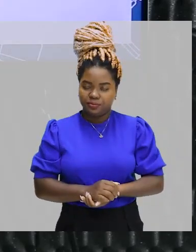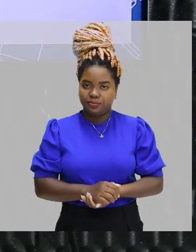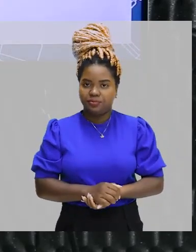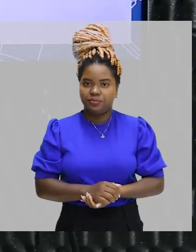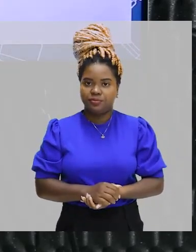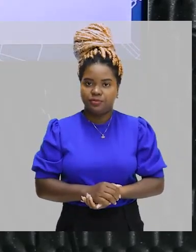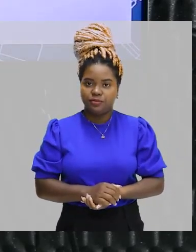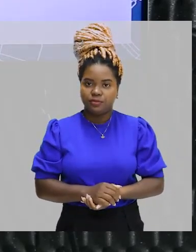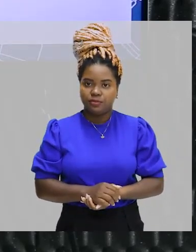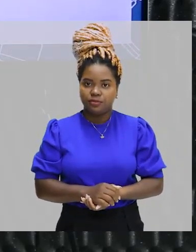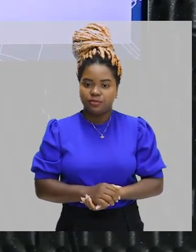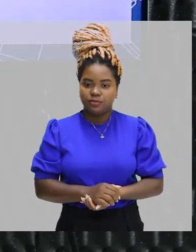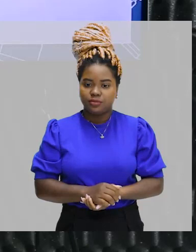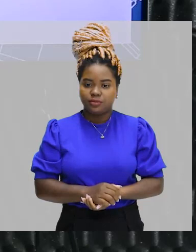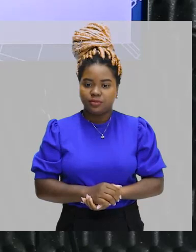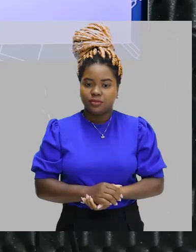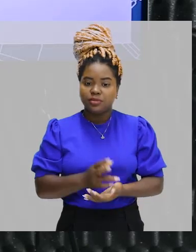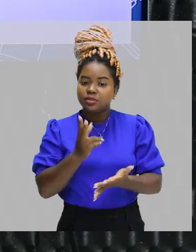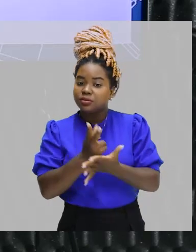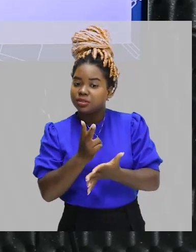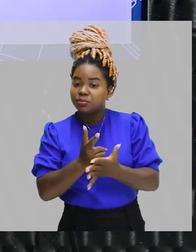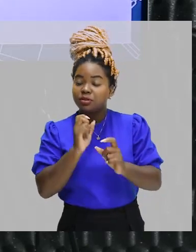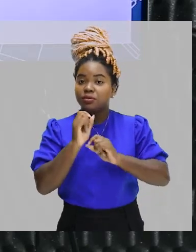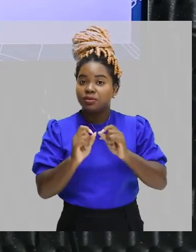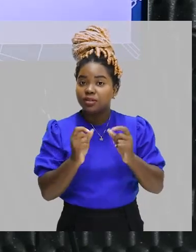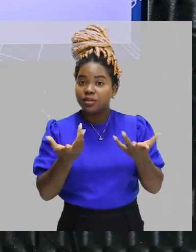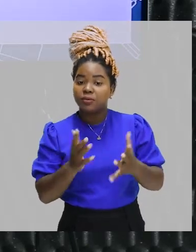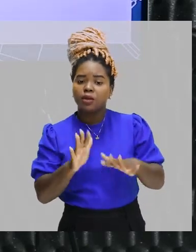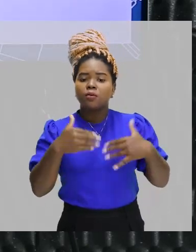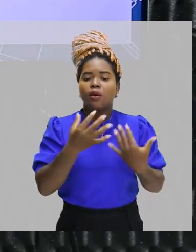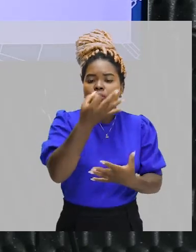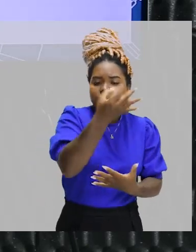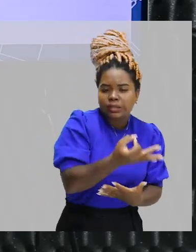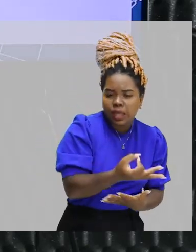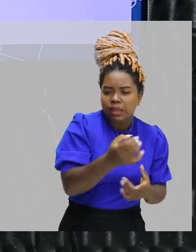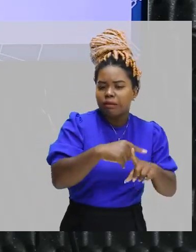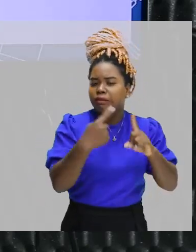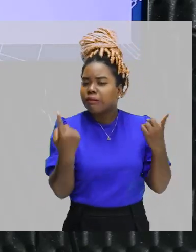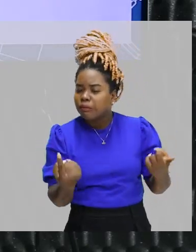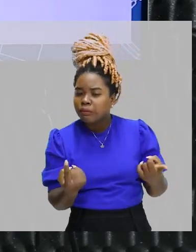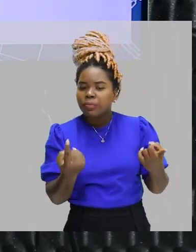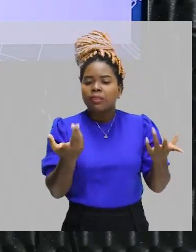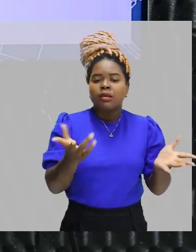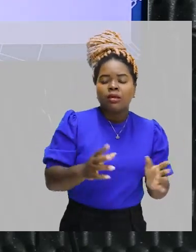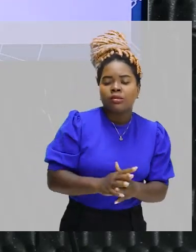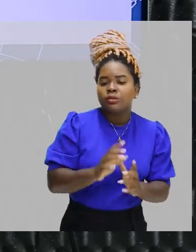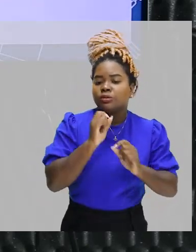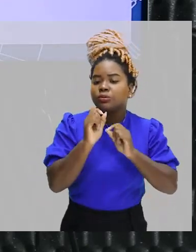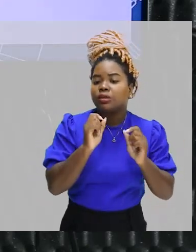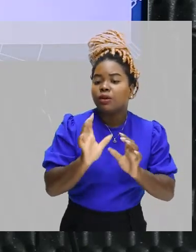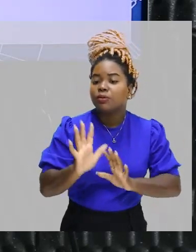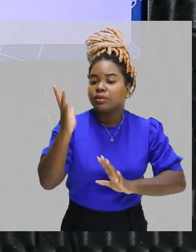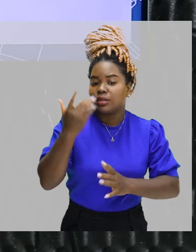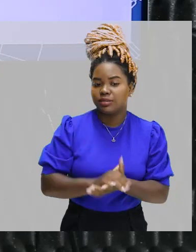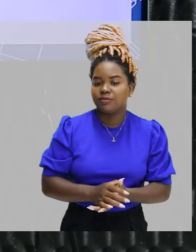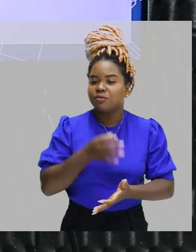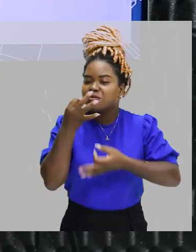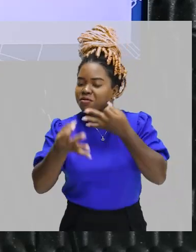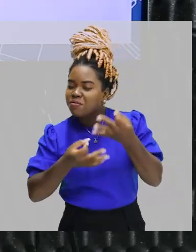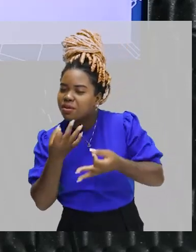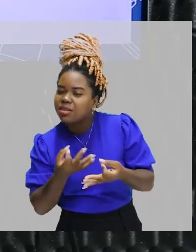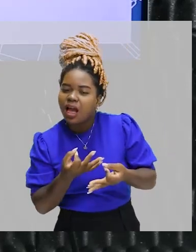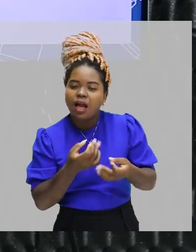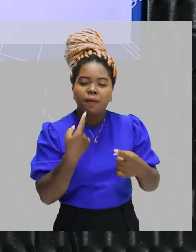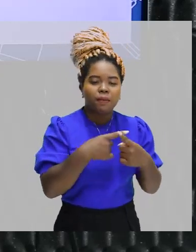Então, você sempre daquele jeito, vamos indicar qual é a resposta correta, depois vamos comentar as demais, né? Saber por que não está correta,